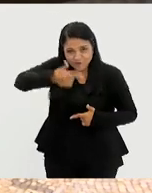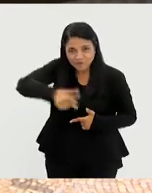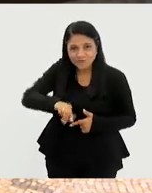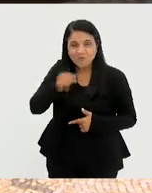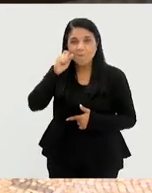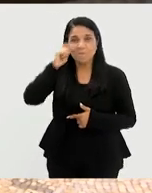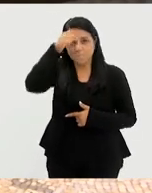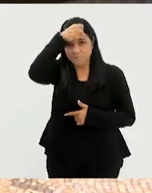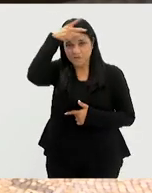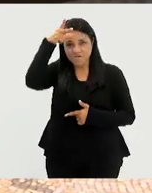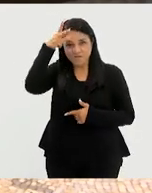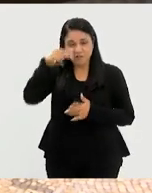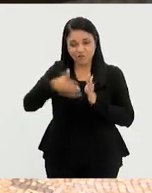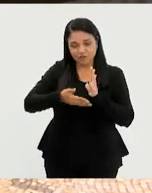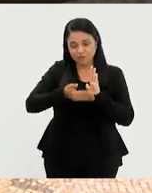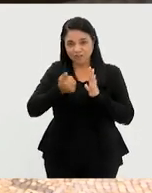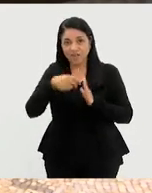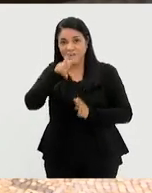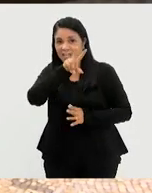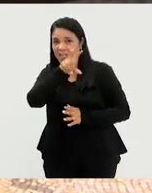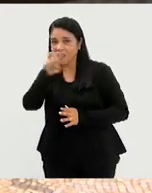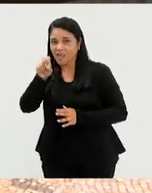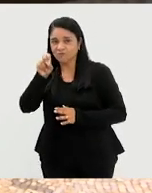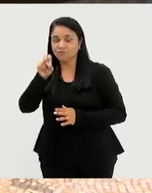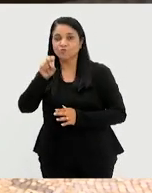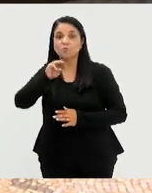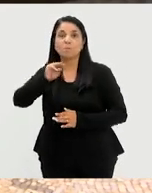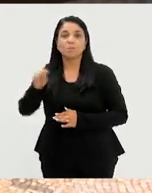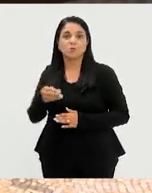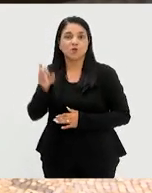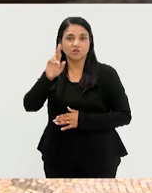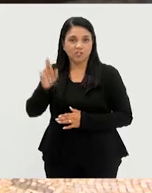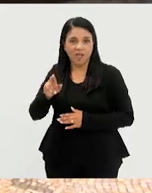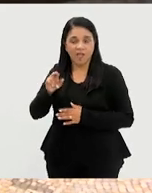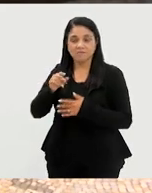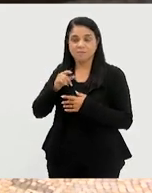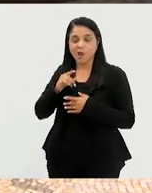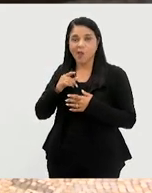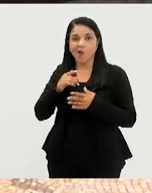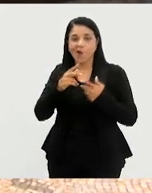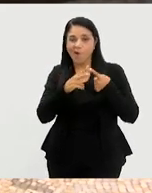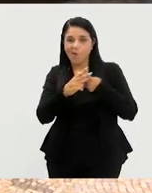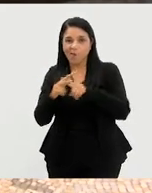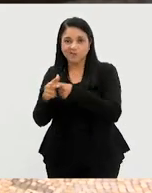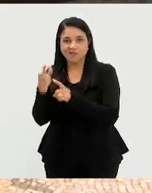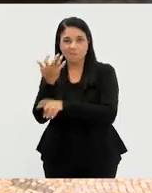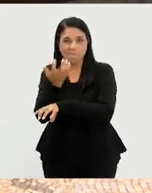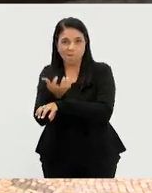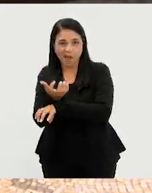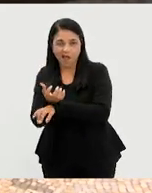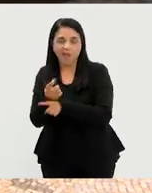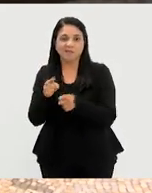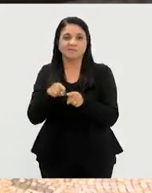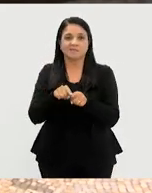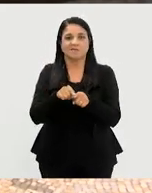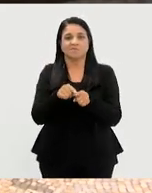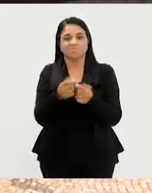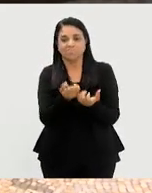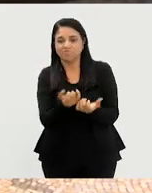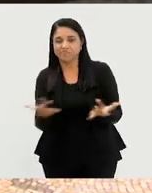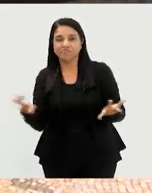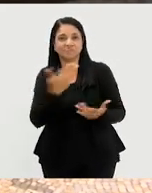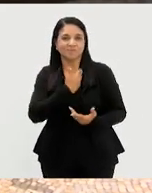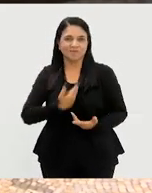reais levar para propaganda levar para consertar praça pública nas vésperas da eleição ou seja mais um